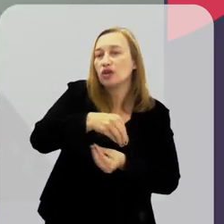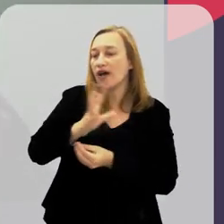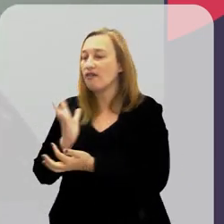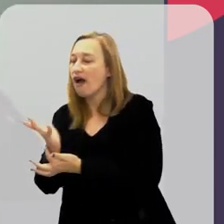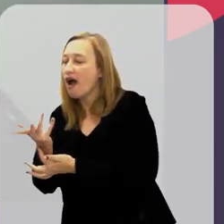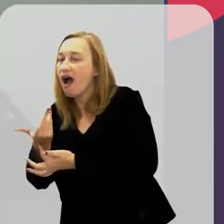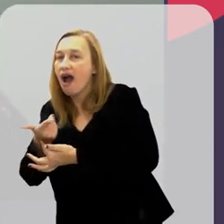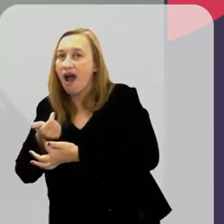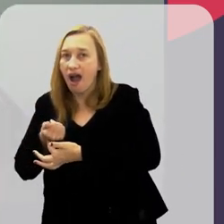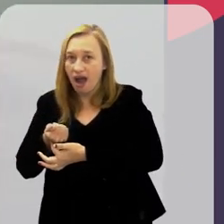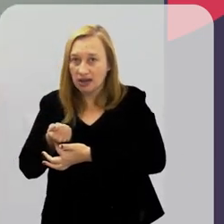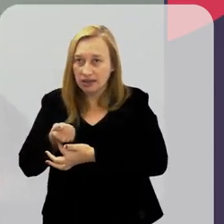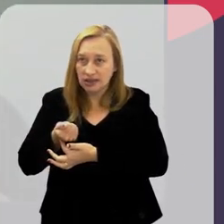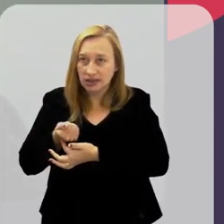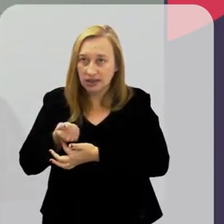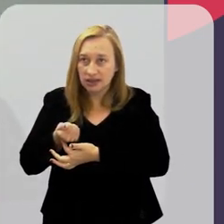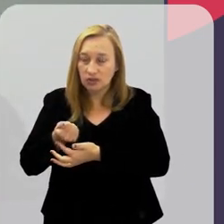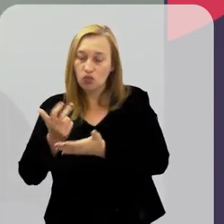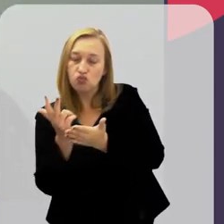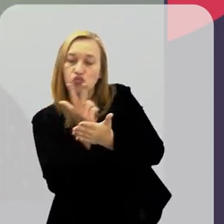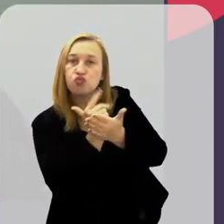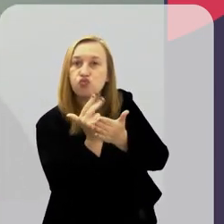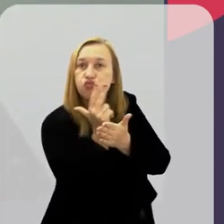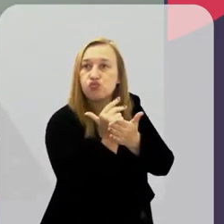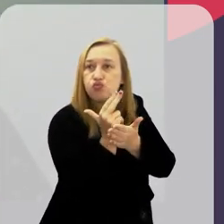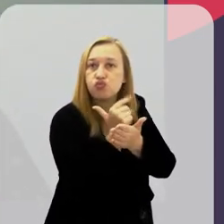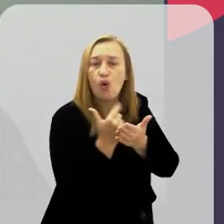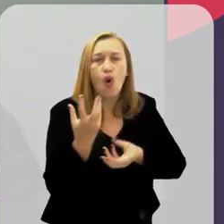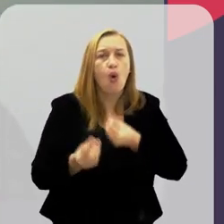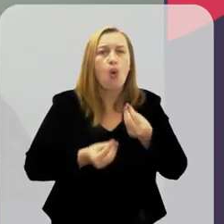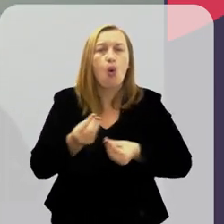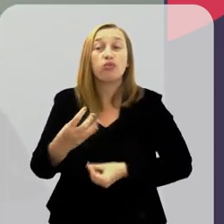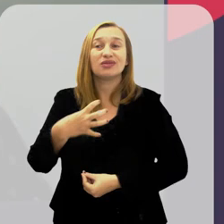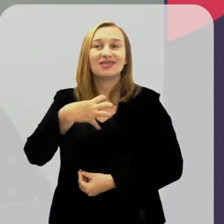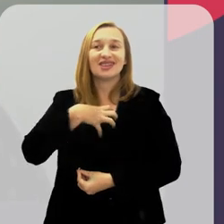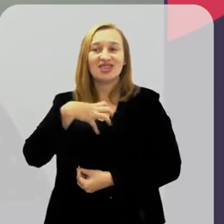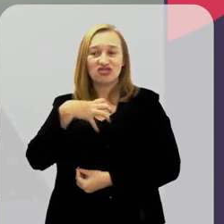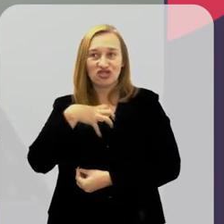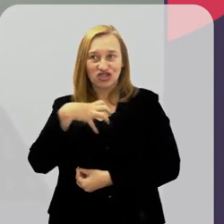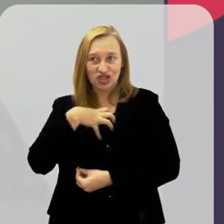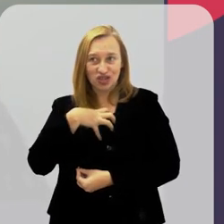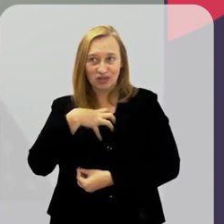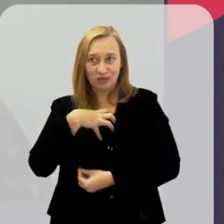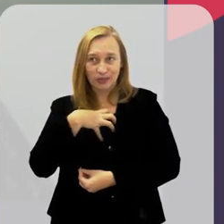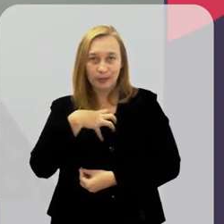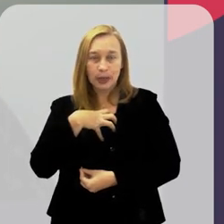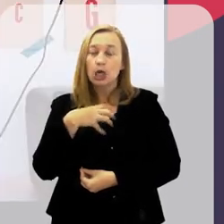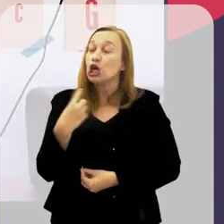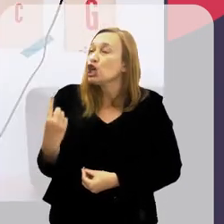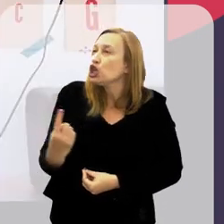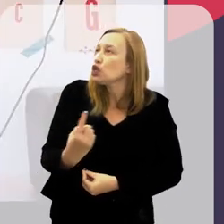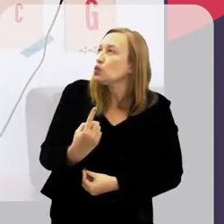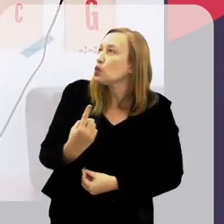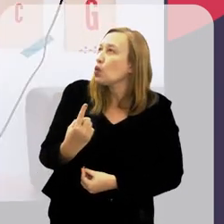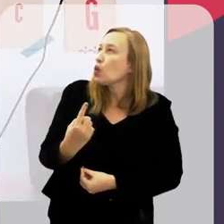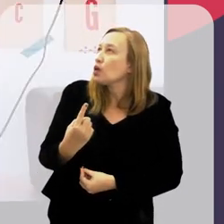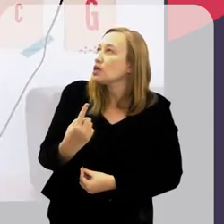Envolvia arte, então os alunos desenhavam como eles se sentiam, e nós